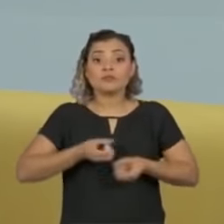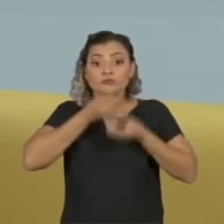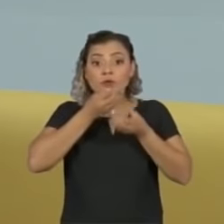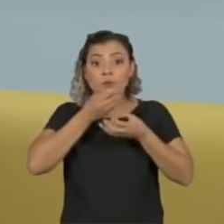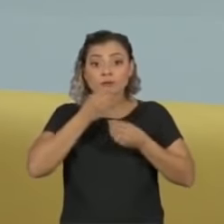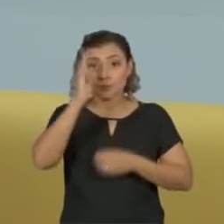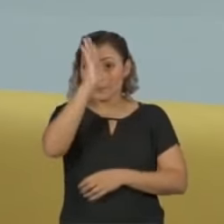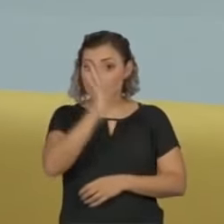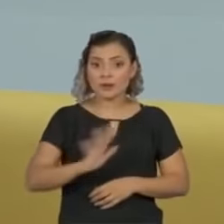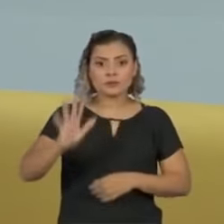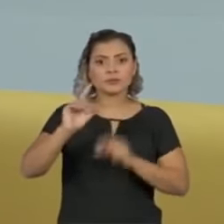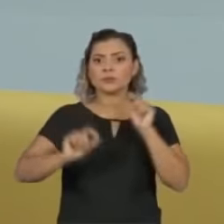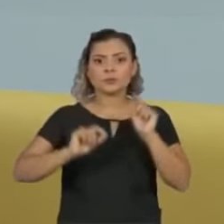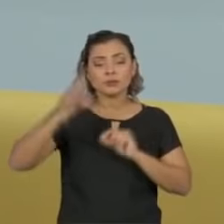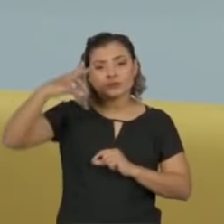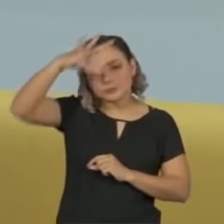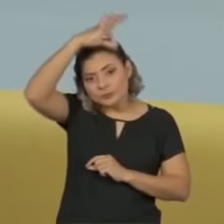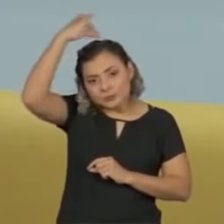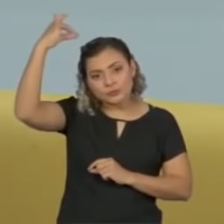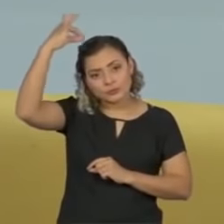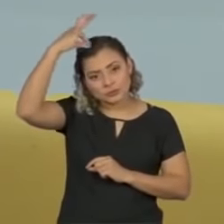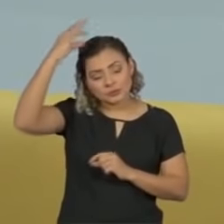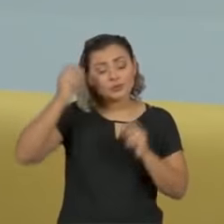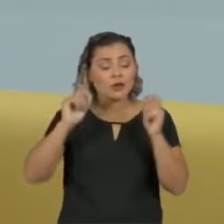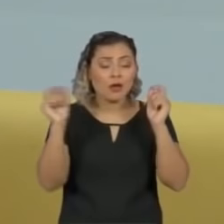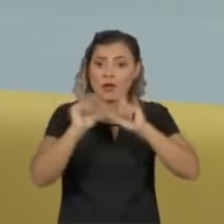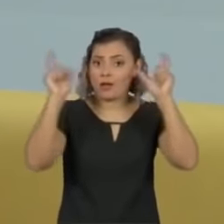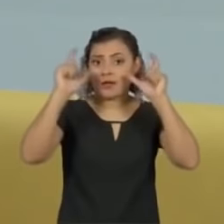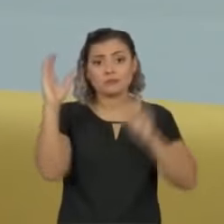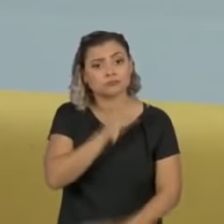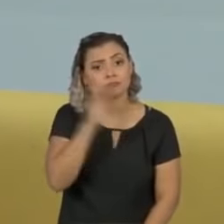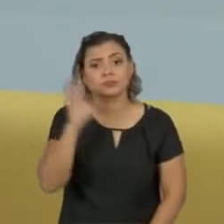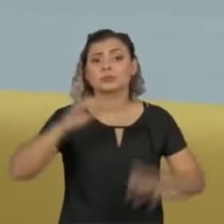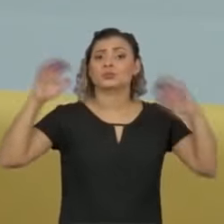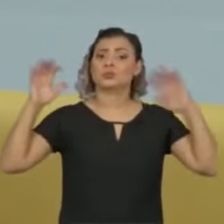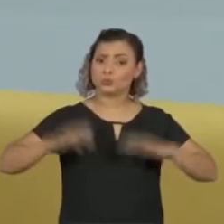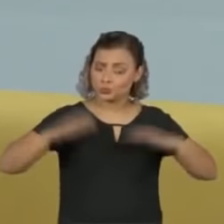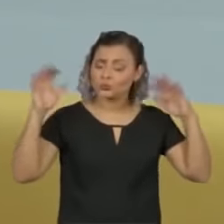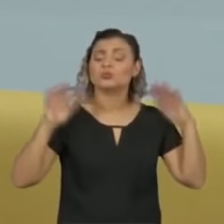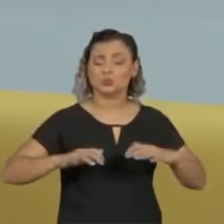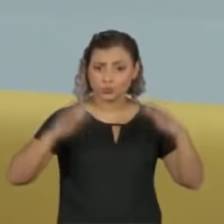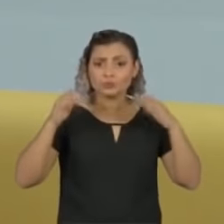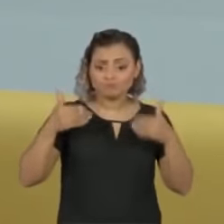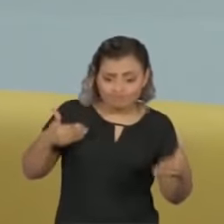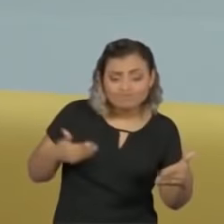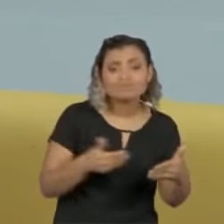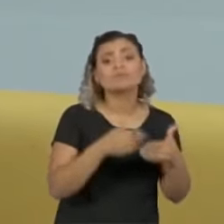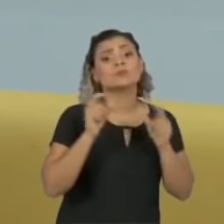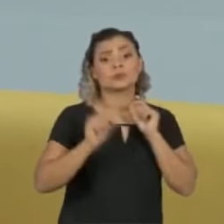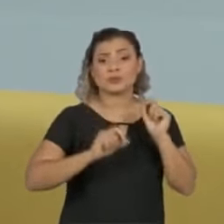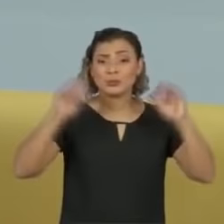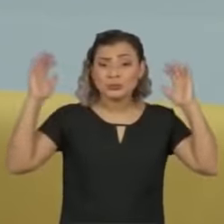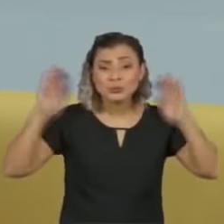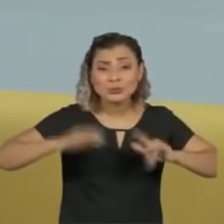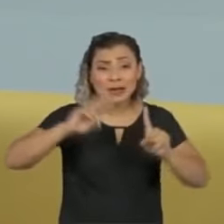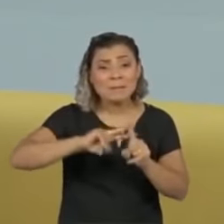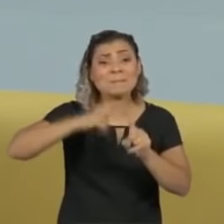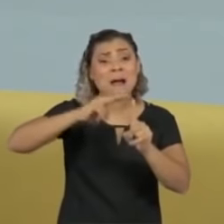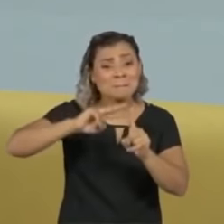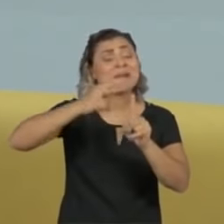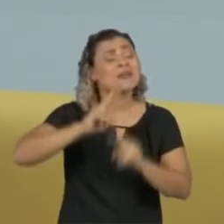pelo país. Espírito Santo recebe alerta máximo para tempestades. A previsão é que o volume de chuvas